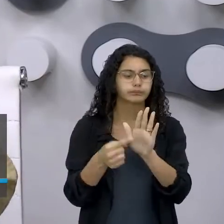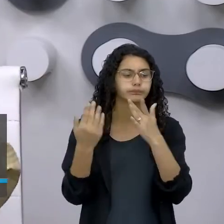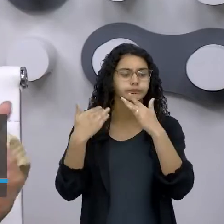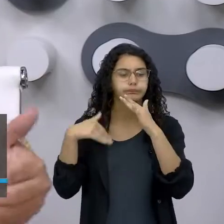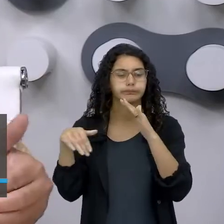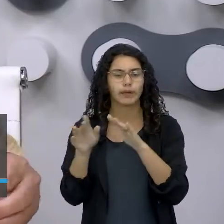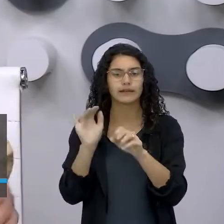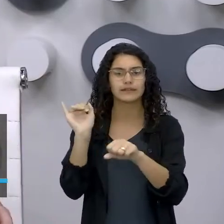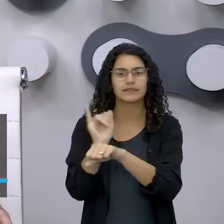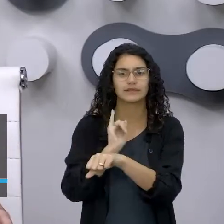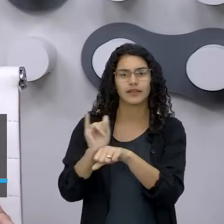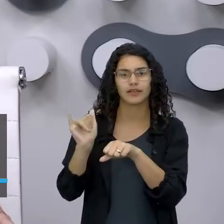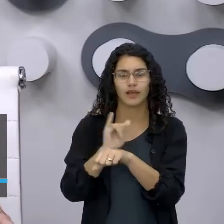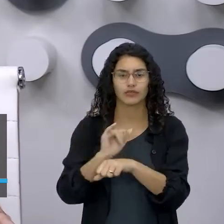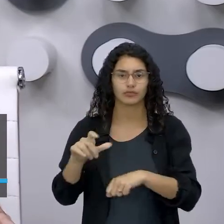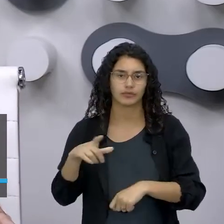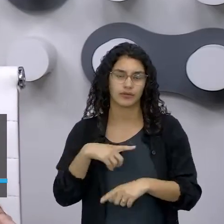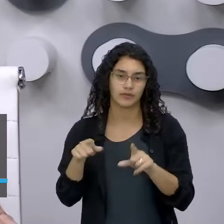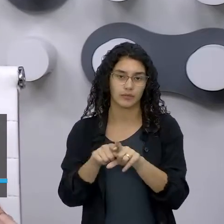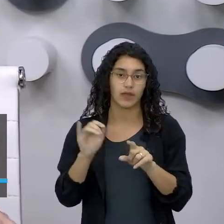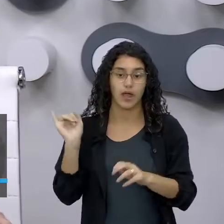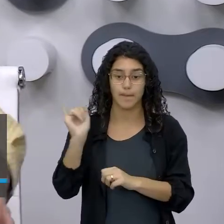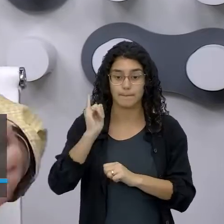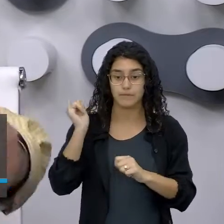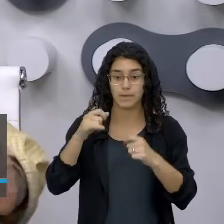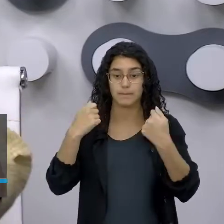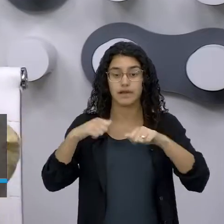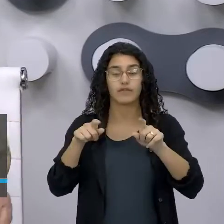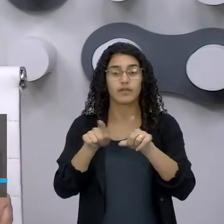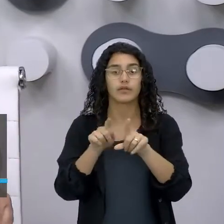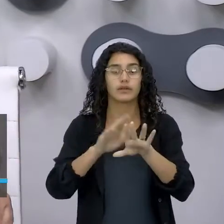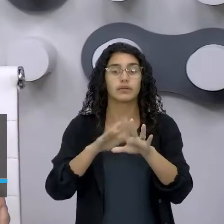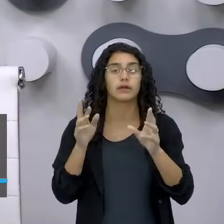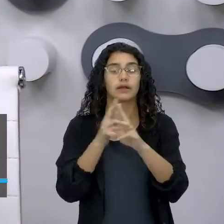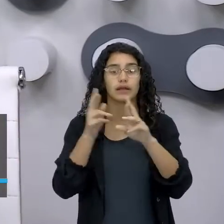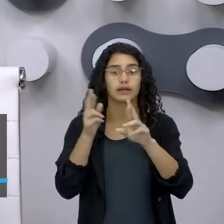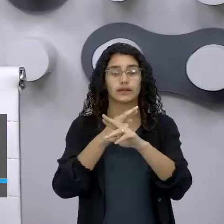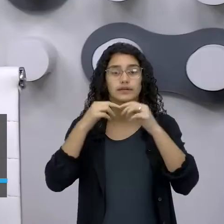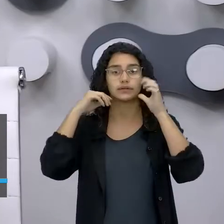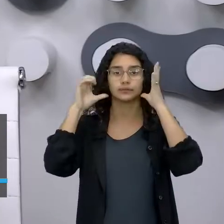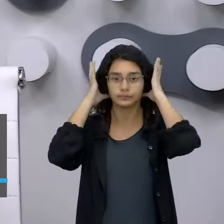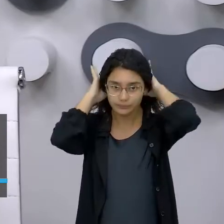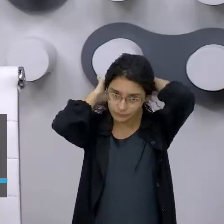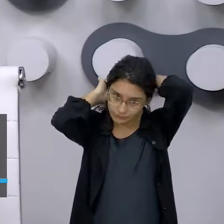mais estratégica a necessidade dessas relações